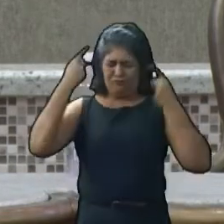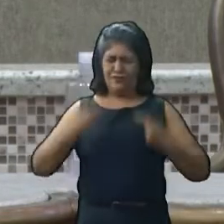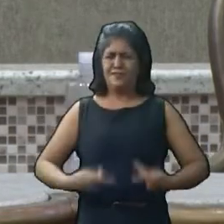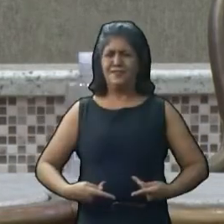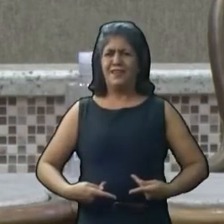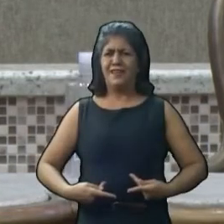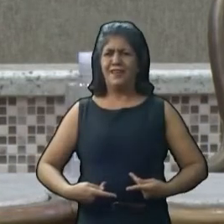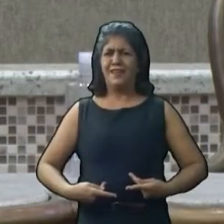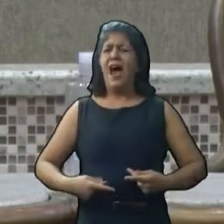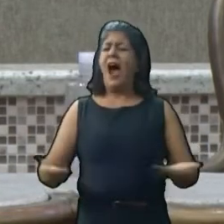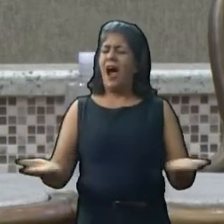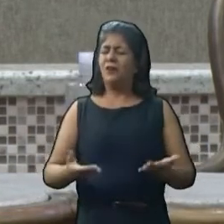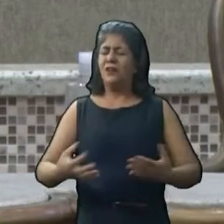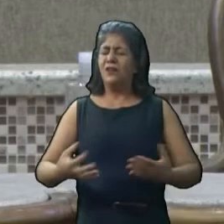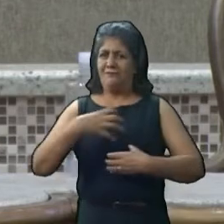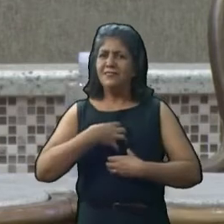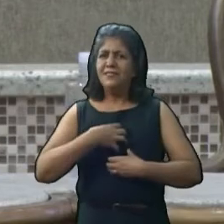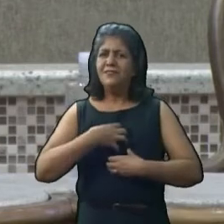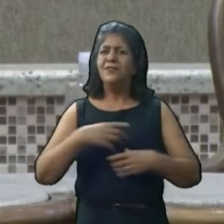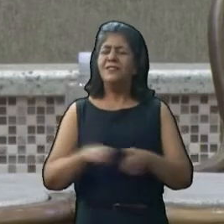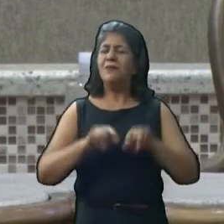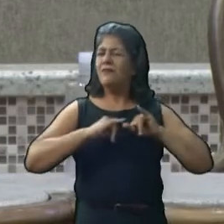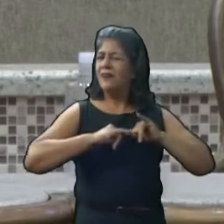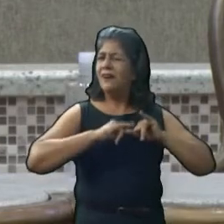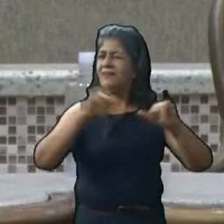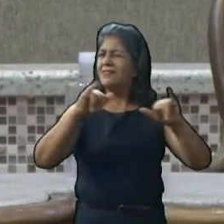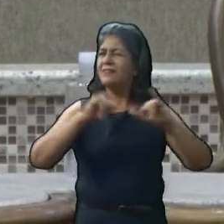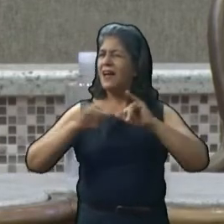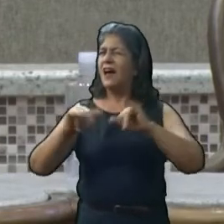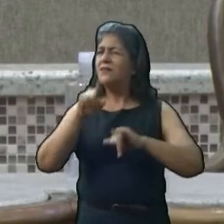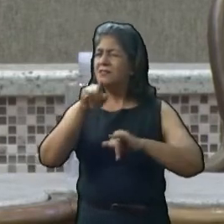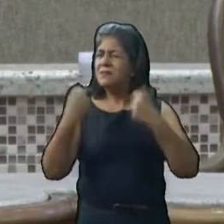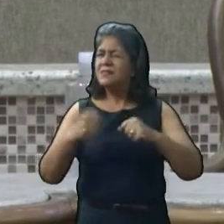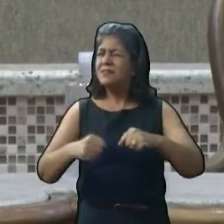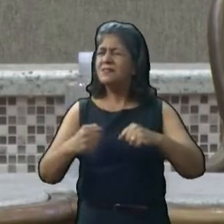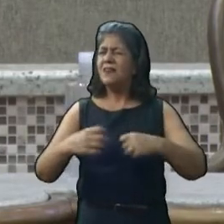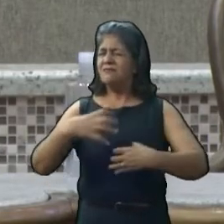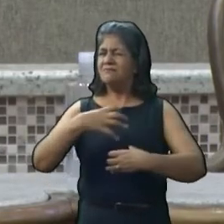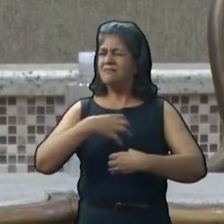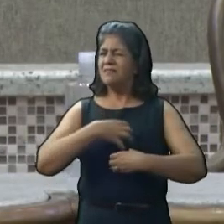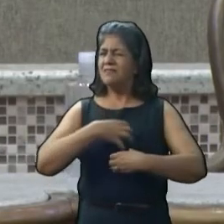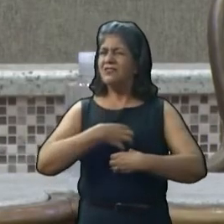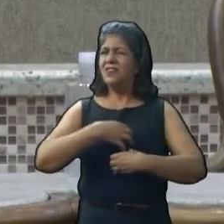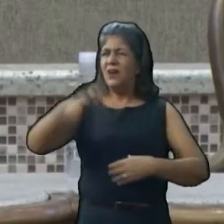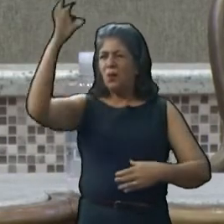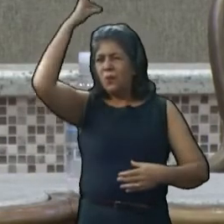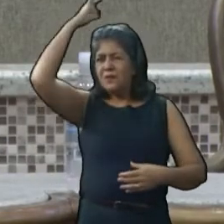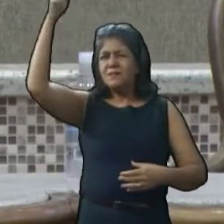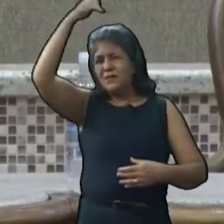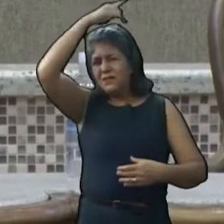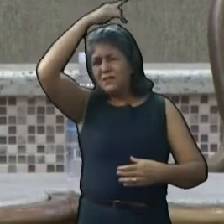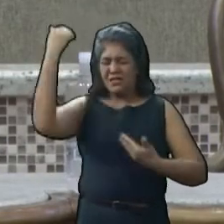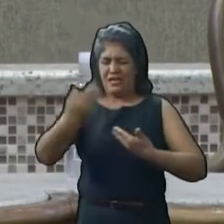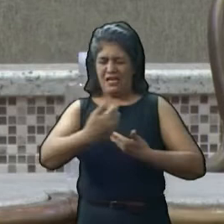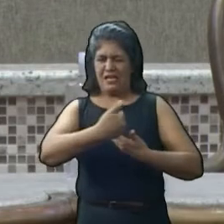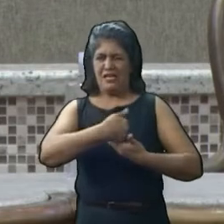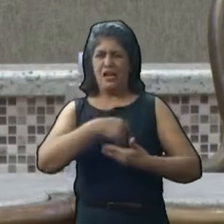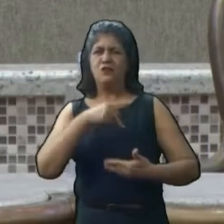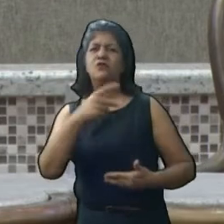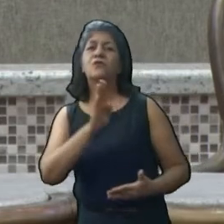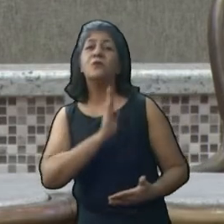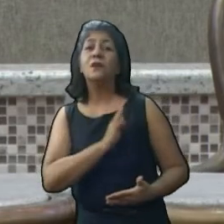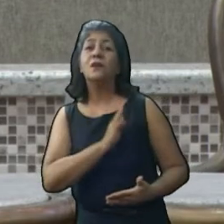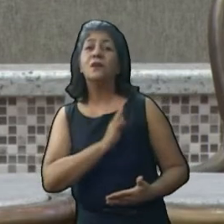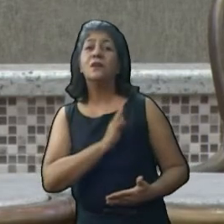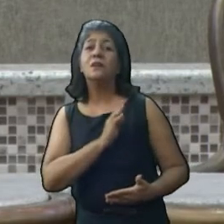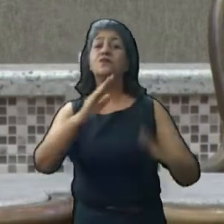por isso que eu estou transmitindo essa palavra se sinta o espírito santo de deus e lutar aí no ambiente de onde você